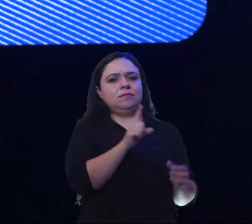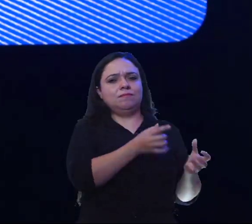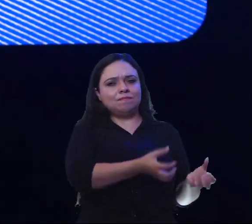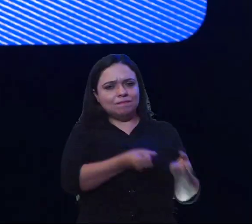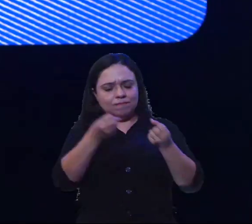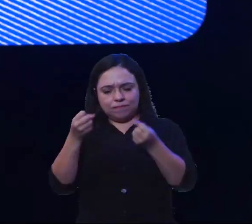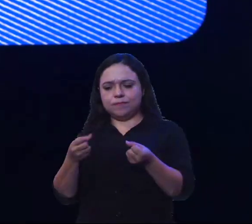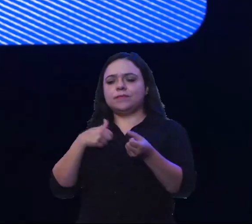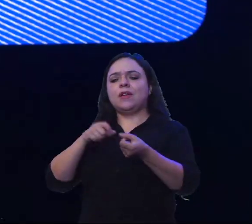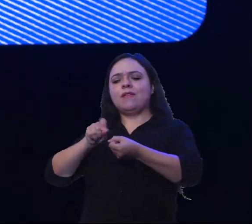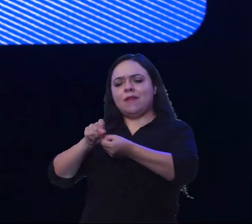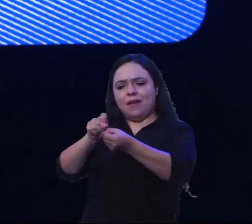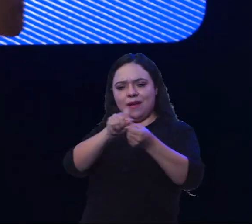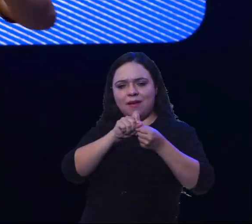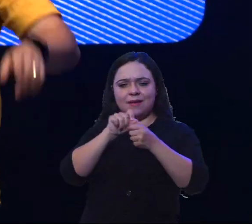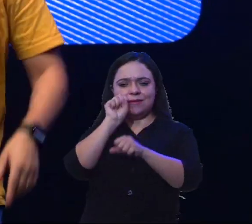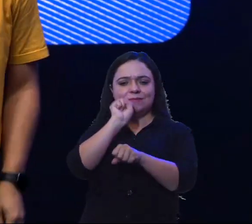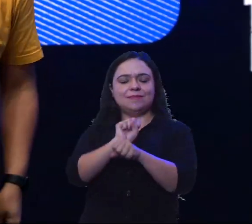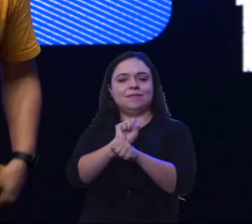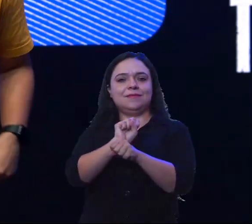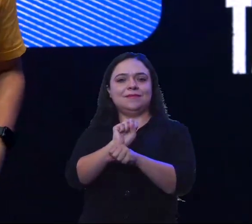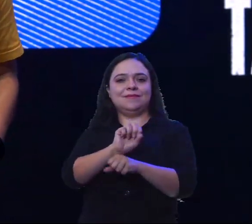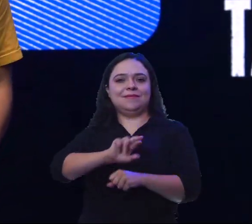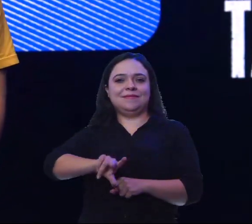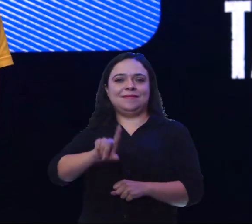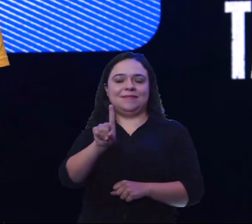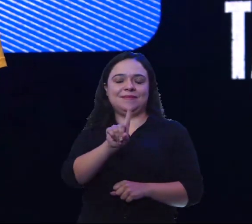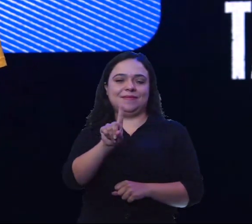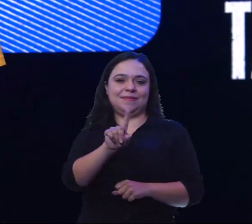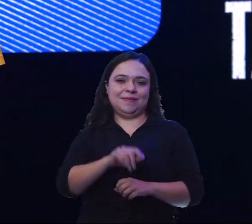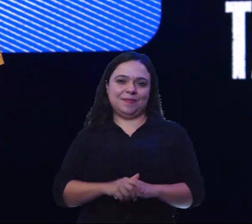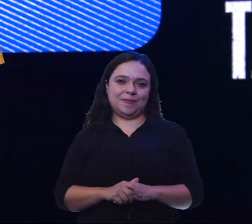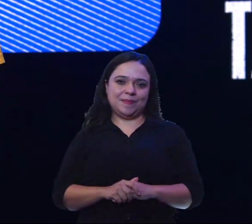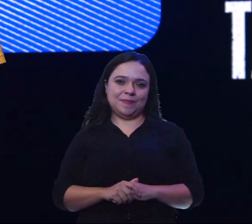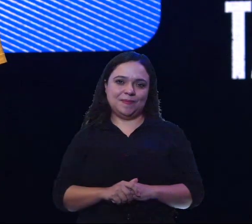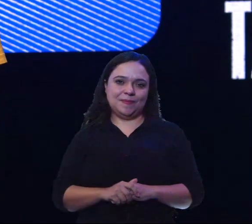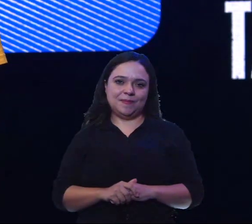de Deus, dessa mesma maneira que eu estou falando para você hoje aqui, não vão acontecer.